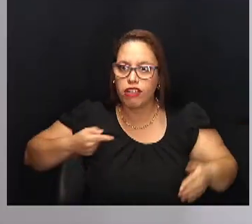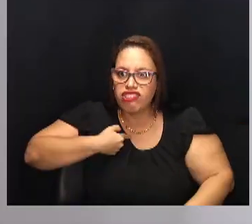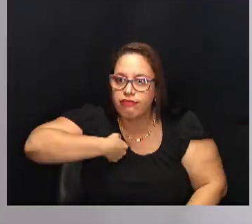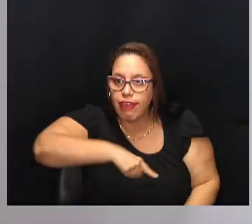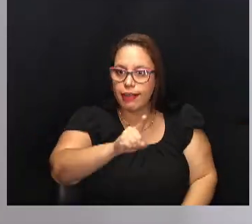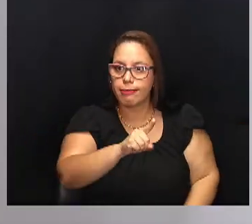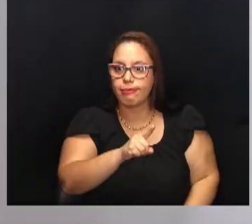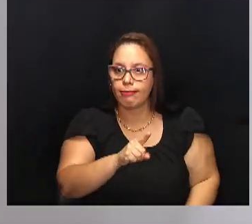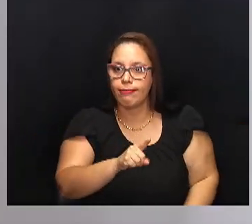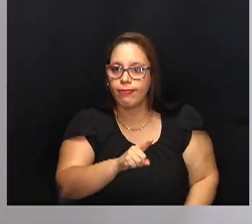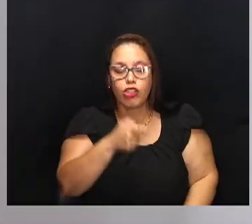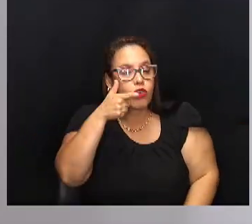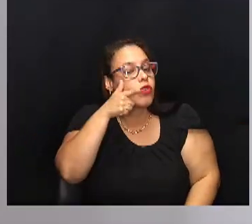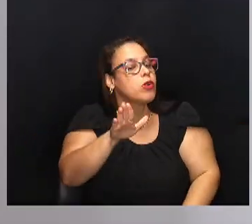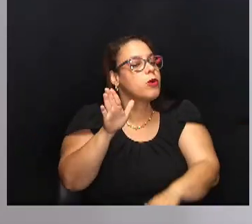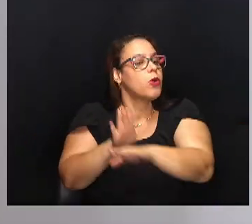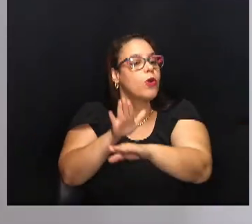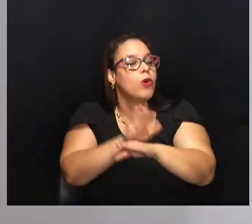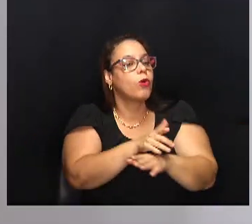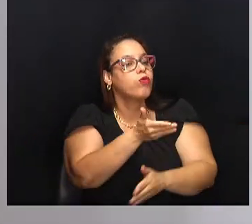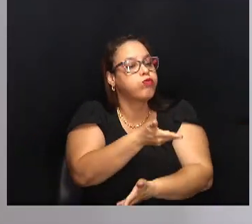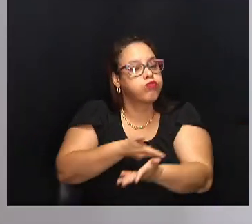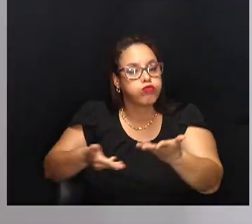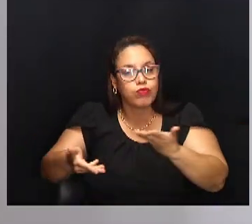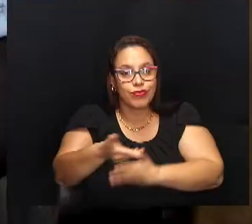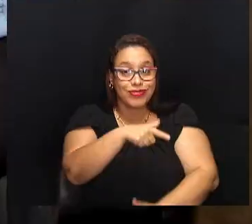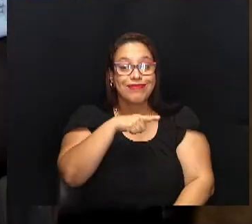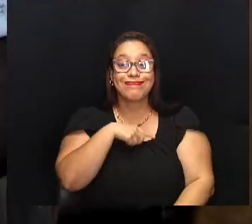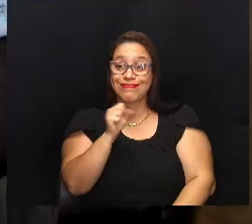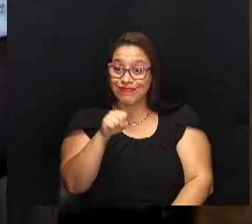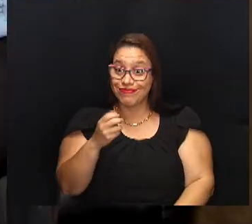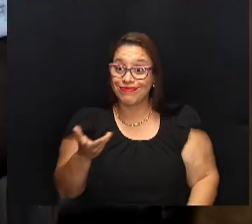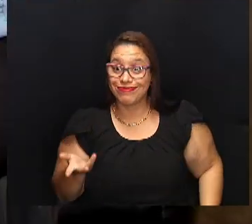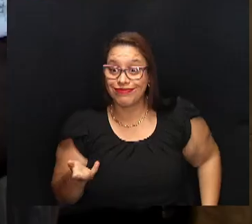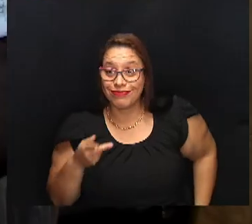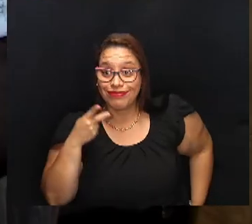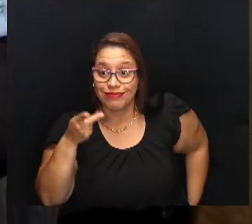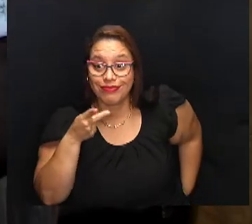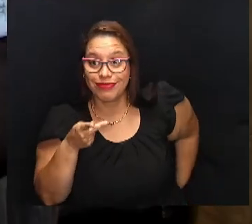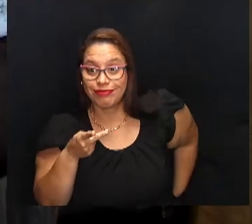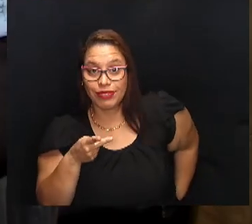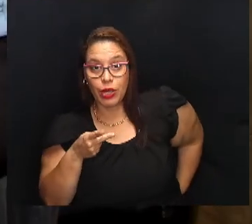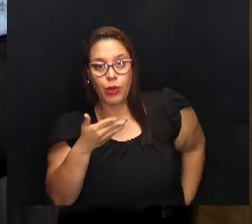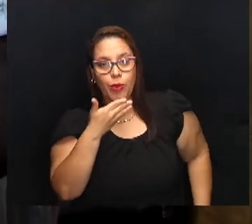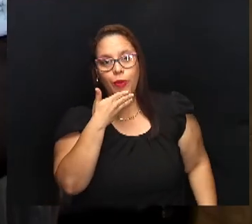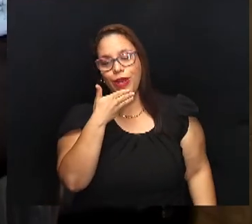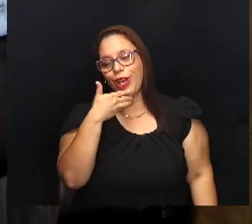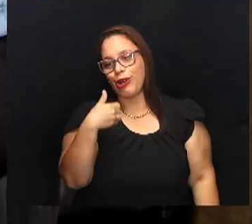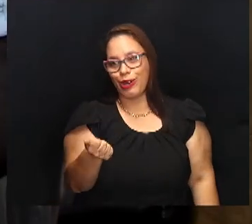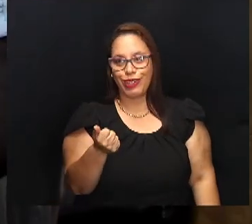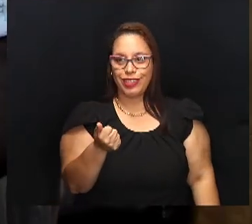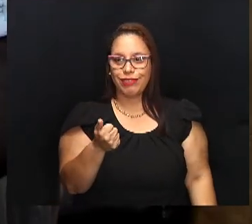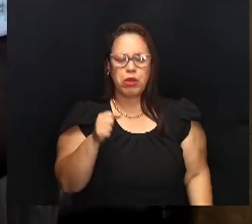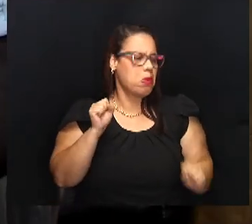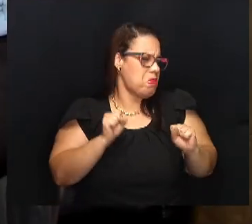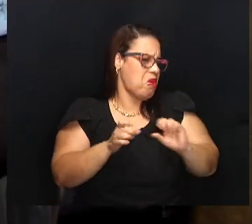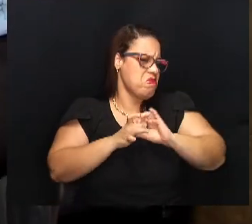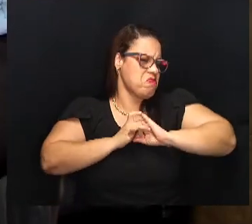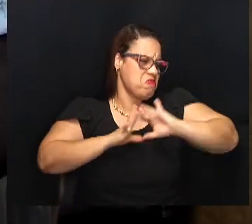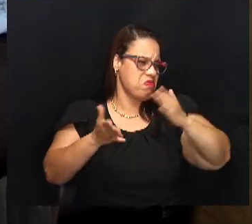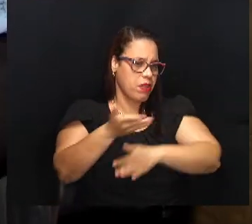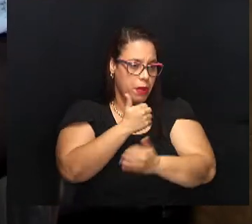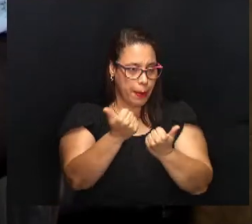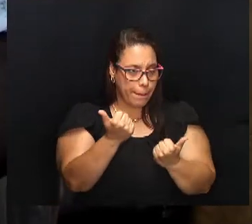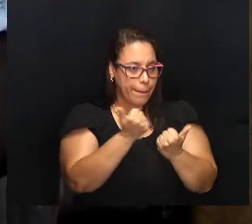se ajudar e um ter o outro, né? E é que eles têm, eu falo que eles são nossos melhores, né? Eles sabem que aqui eles podem contar conosco